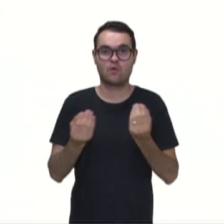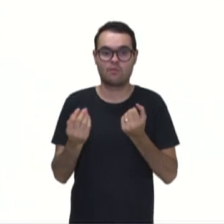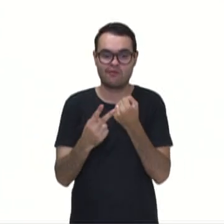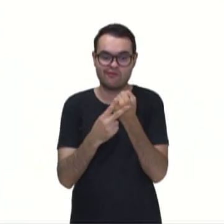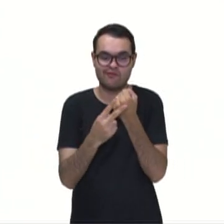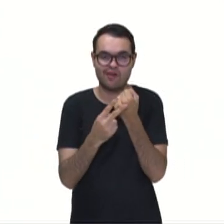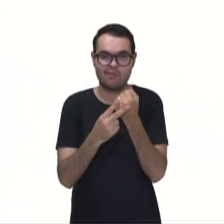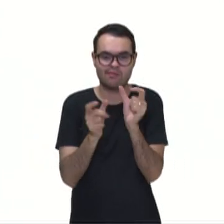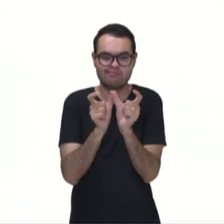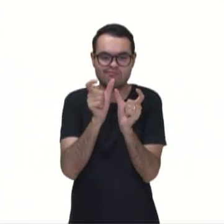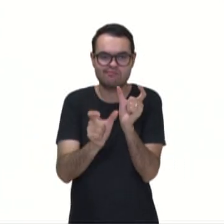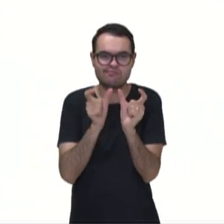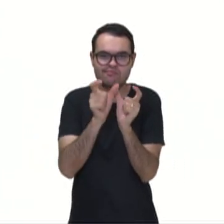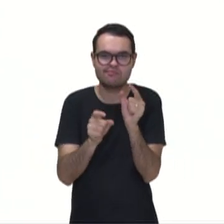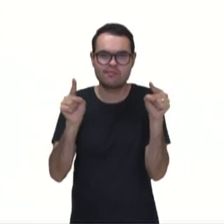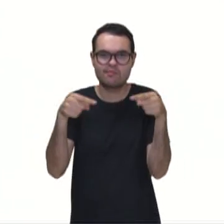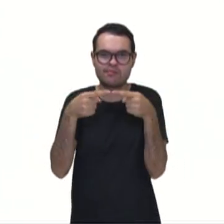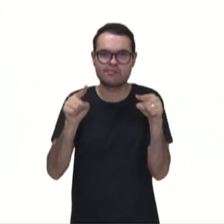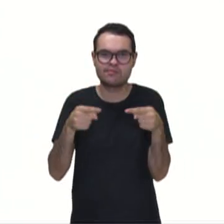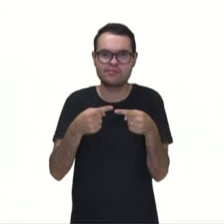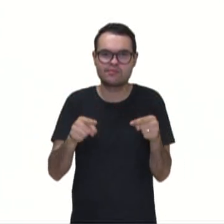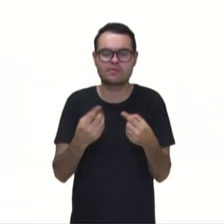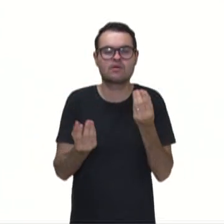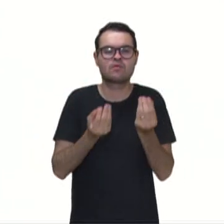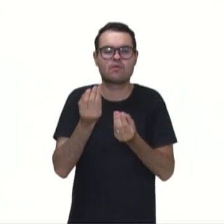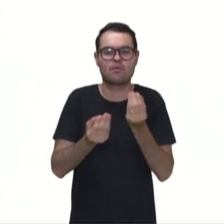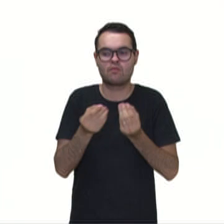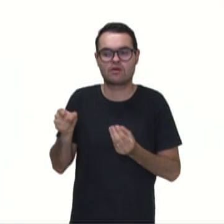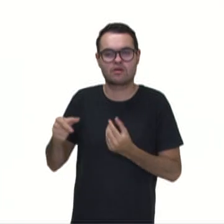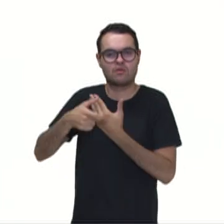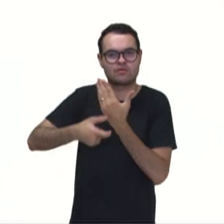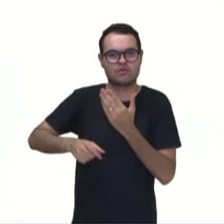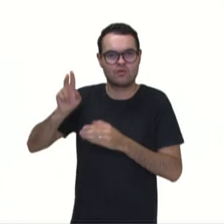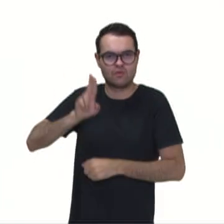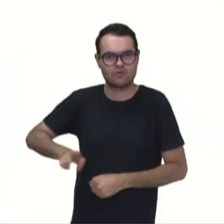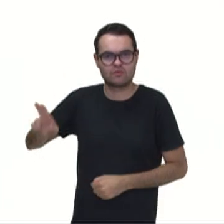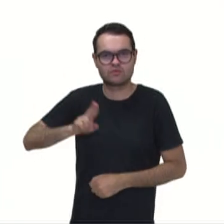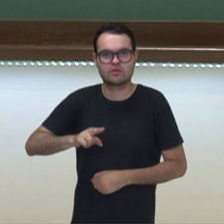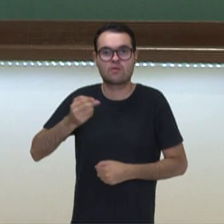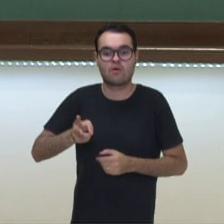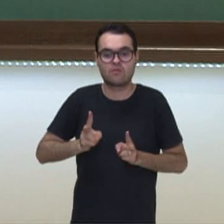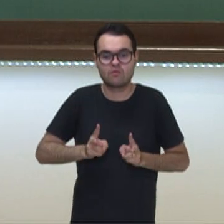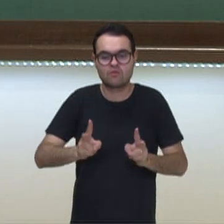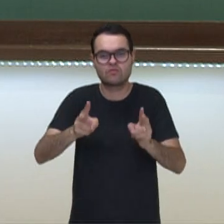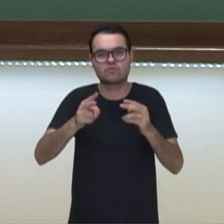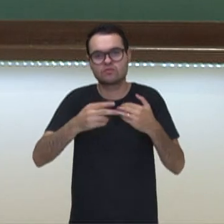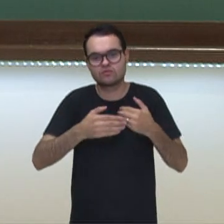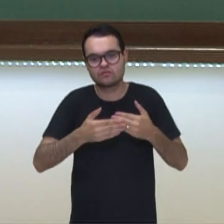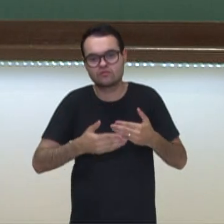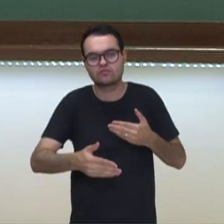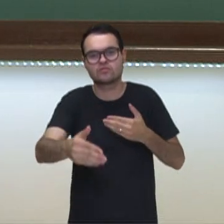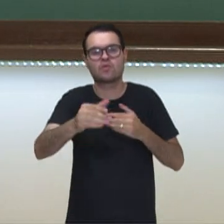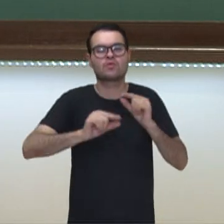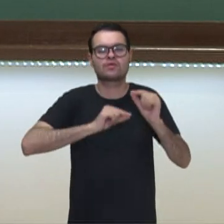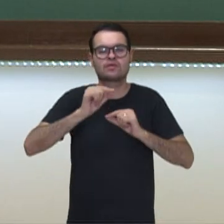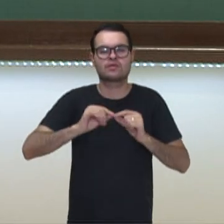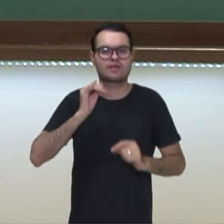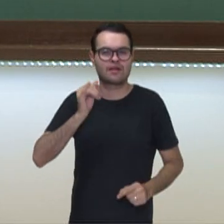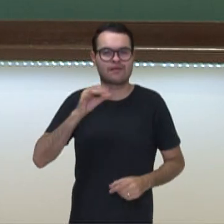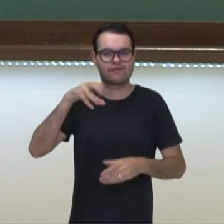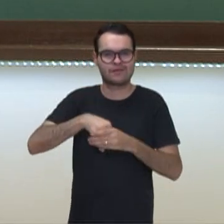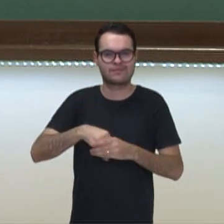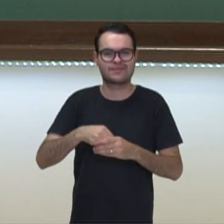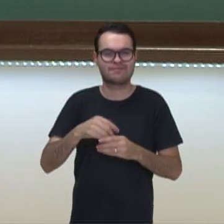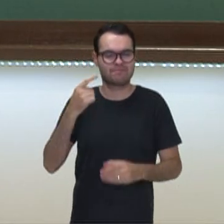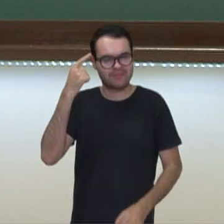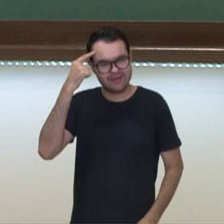os verbos que o autor utiliza e qual é a consequência para a narrativa? Repensem aí, retomem o texto,